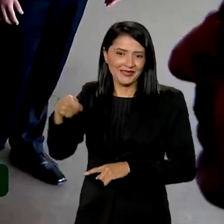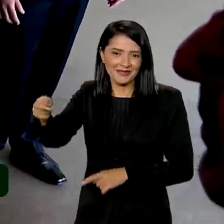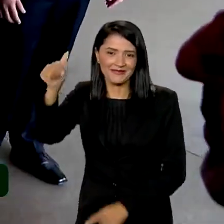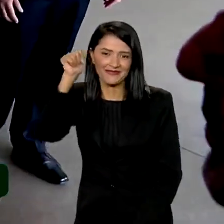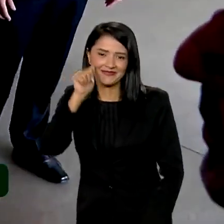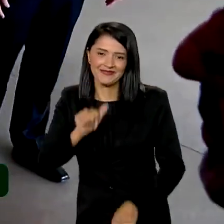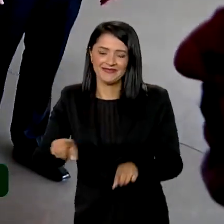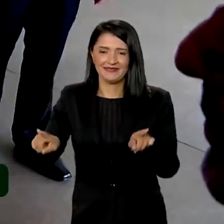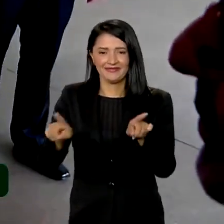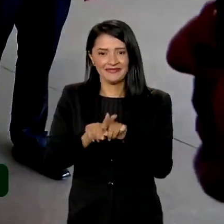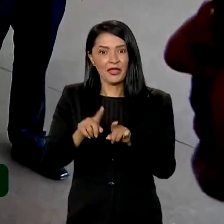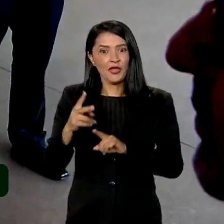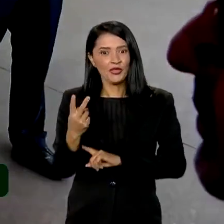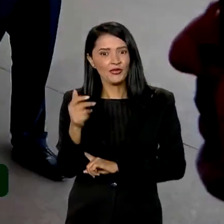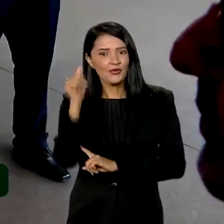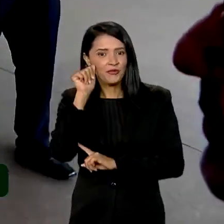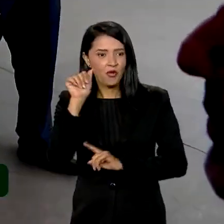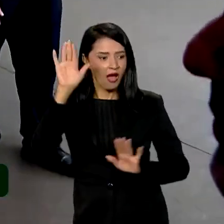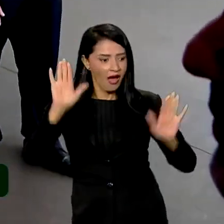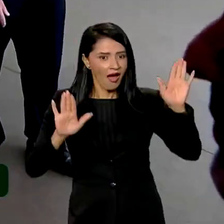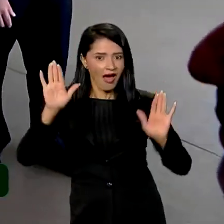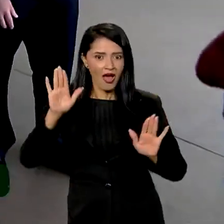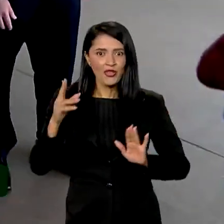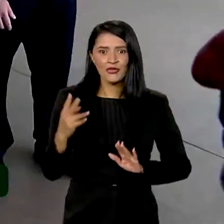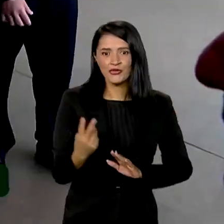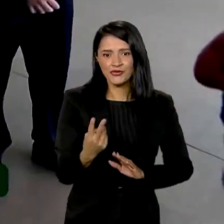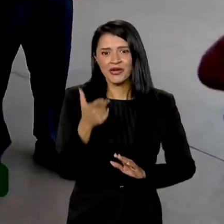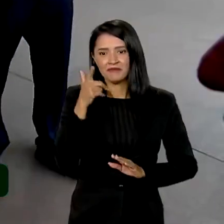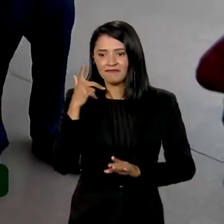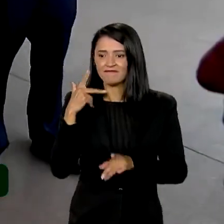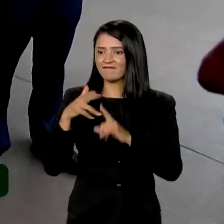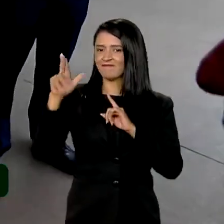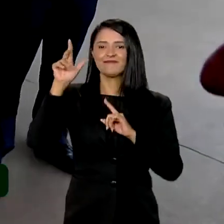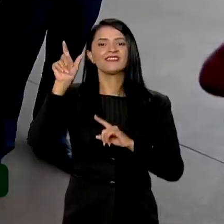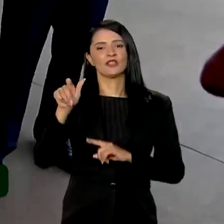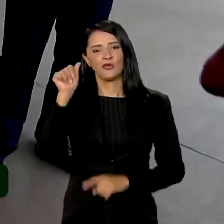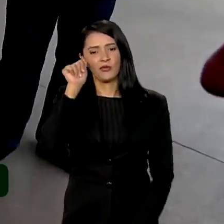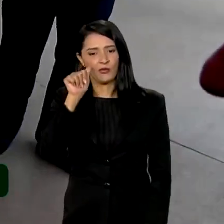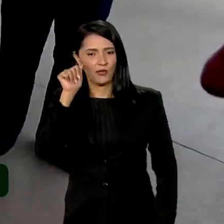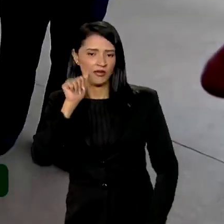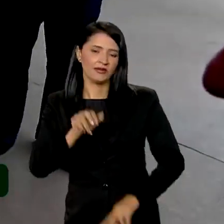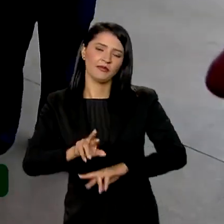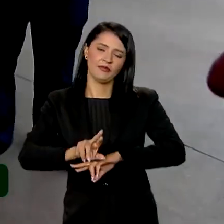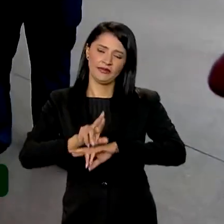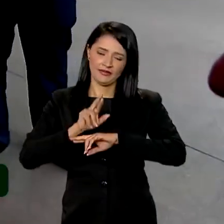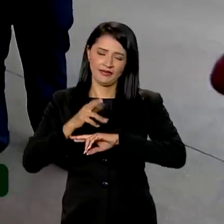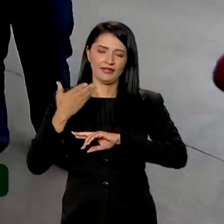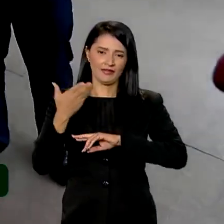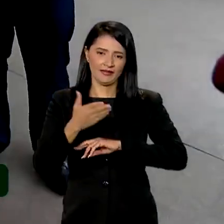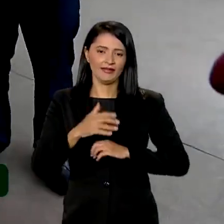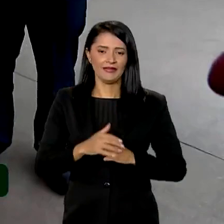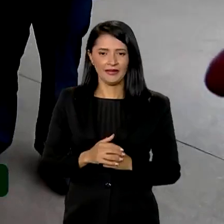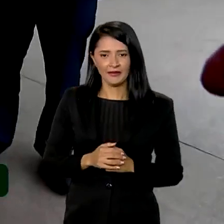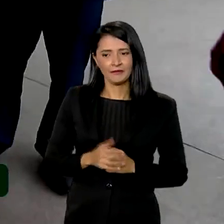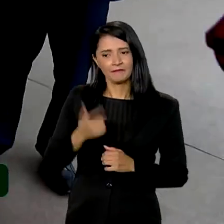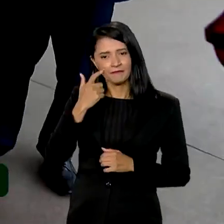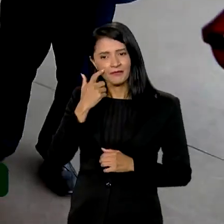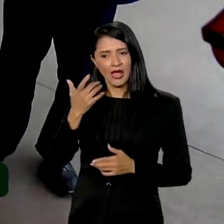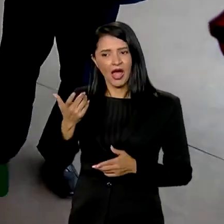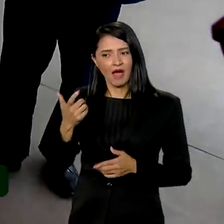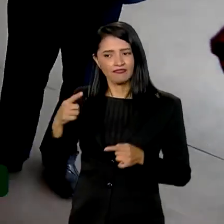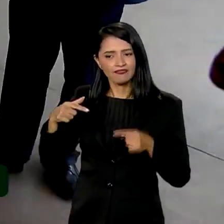E estou feliz porque duas mulheres disputaram e ganhou aquela que representava o